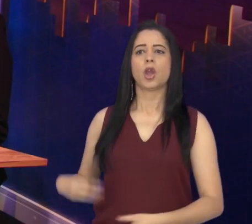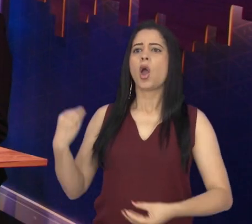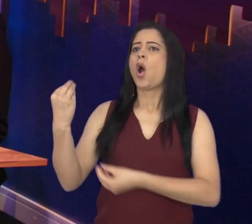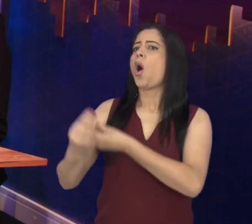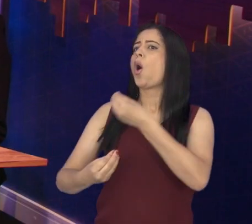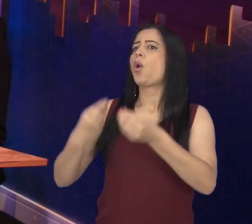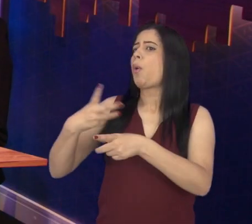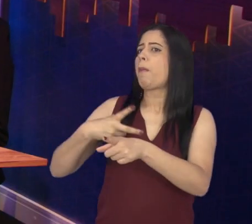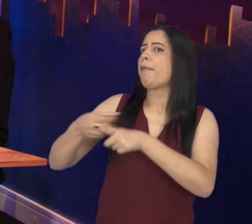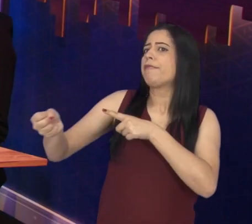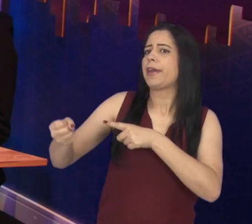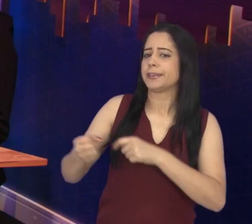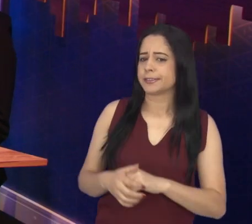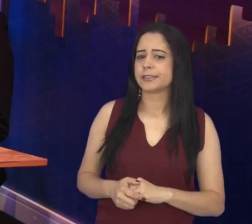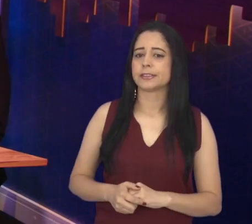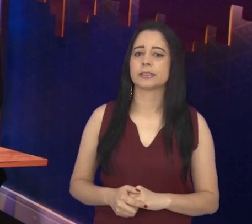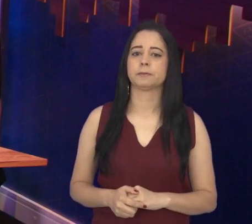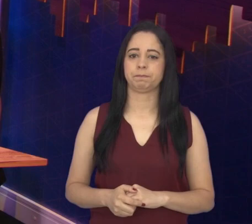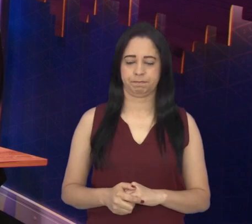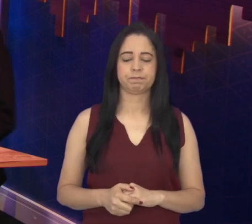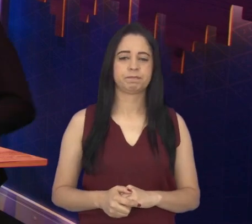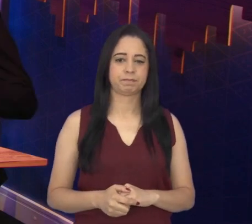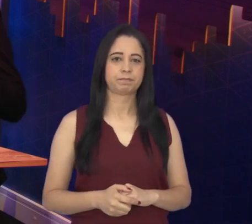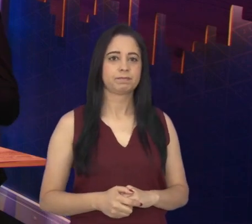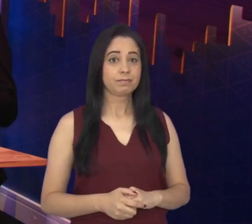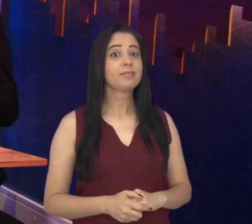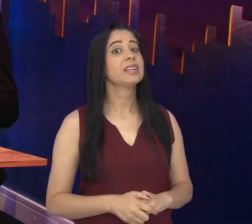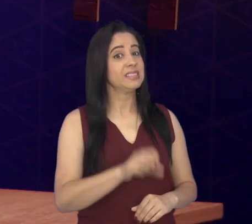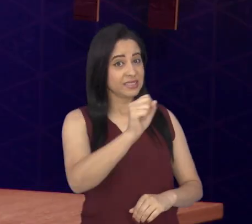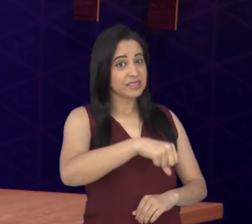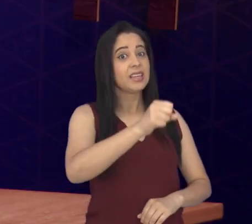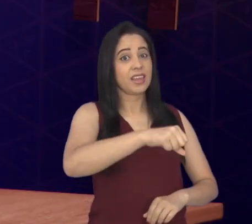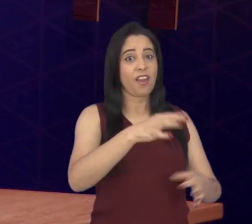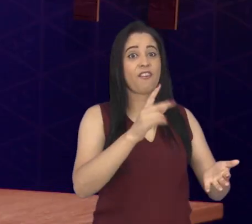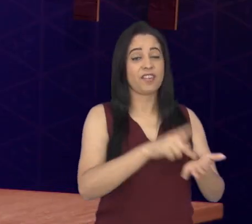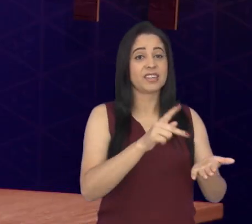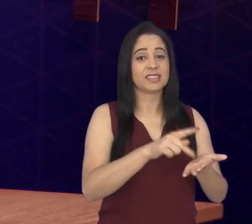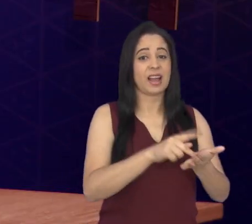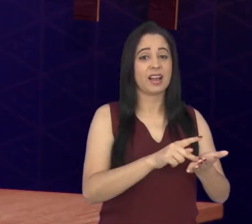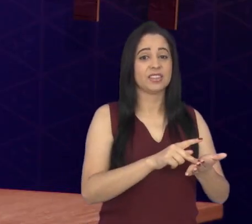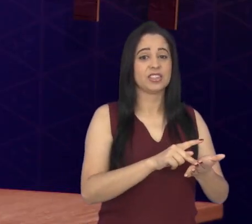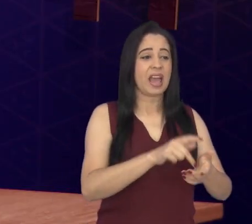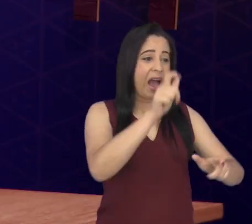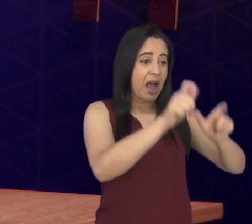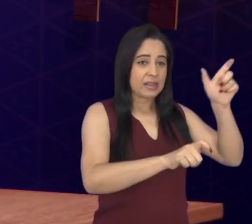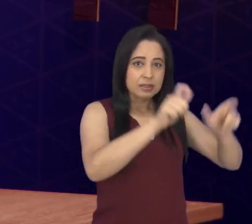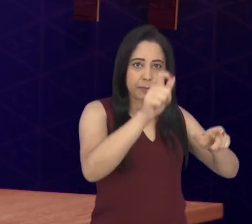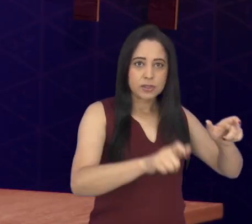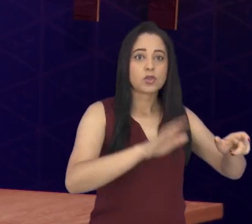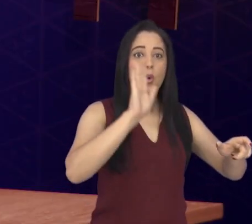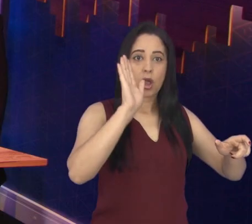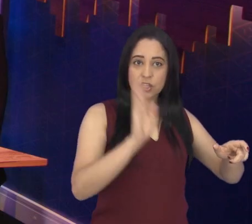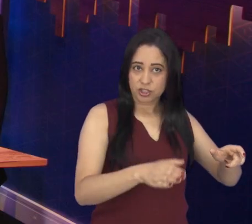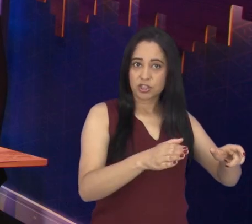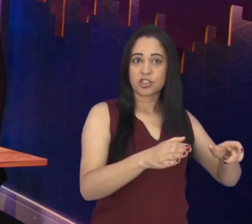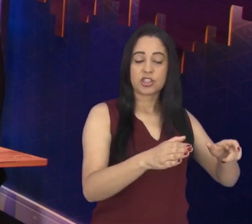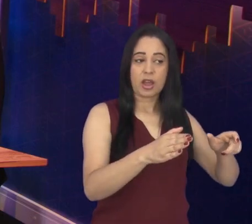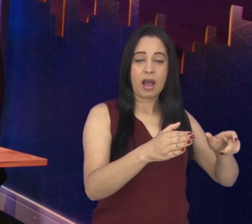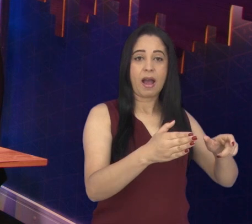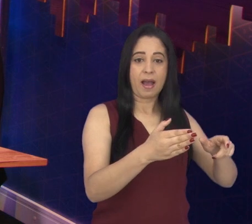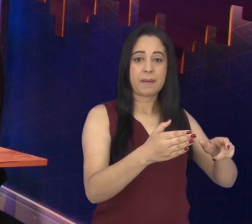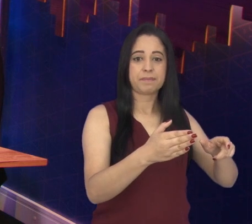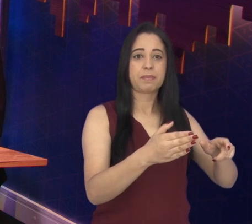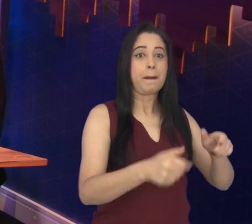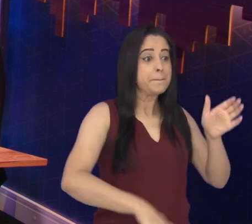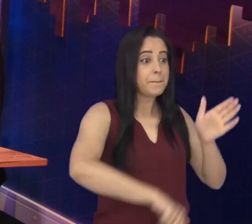à presidência? Perfeito. Né? E a gente tá... A gente acabou de passar por esse processo, né? Muitas pessoas fizeram